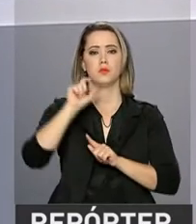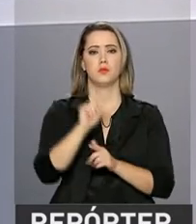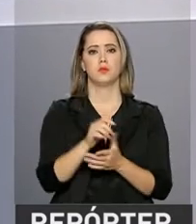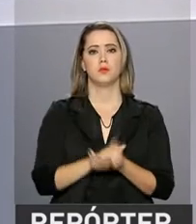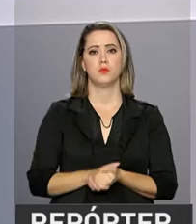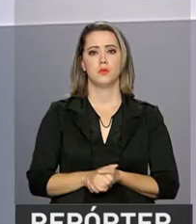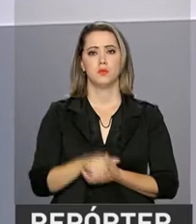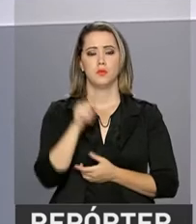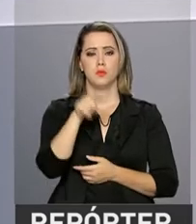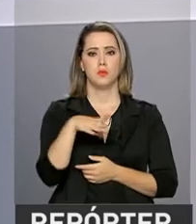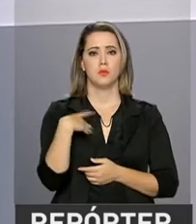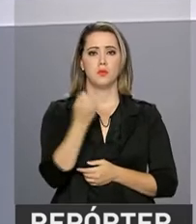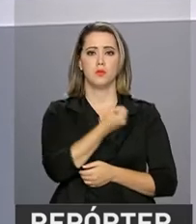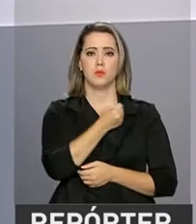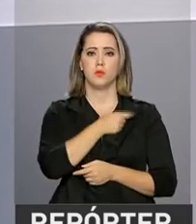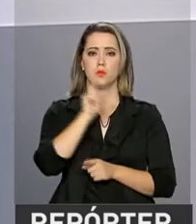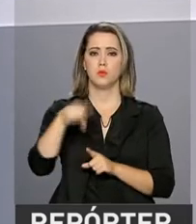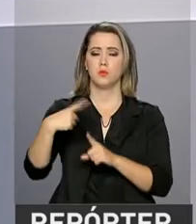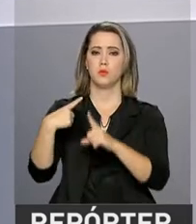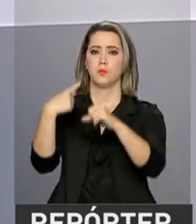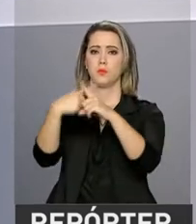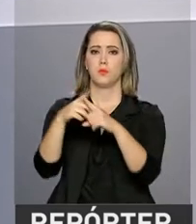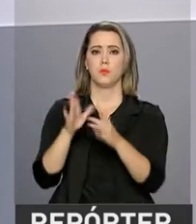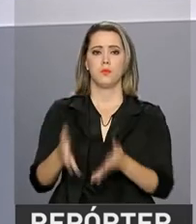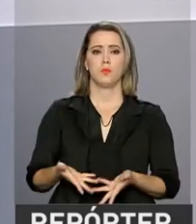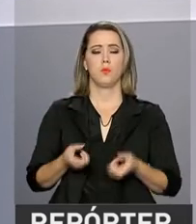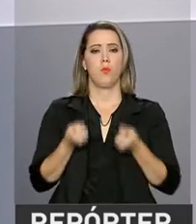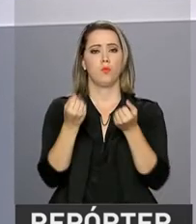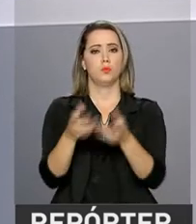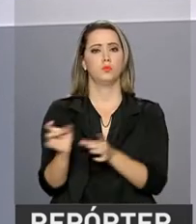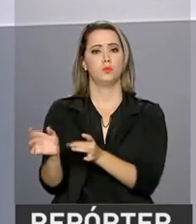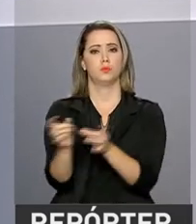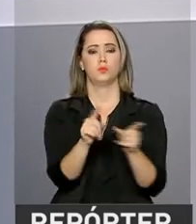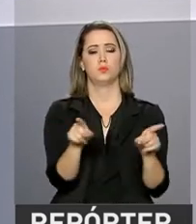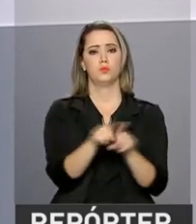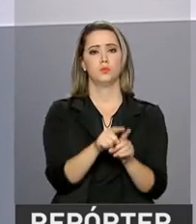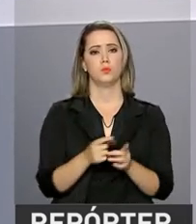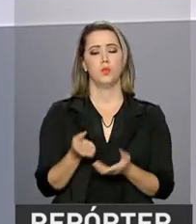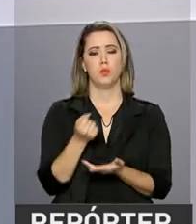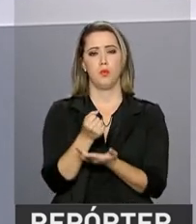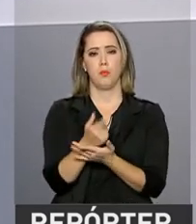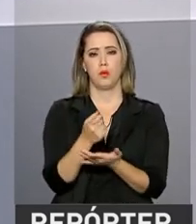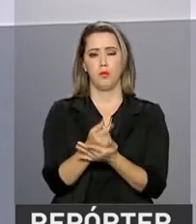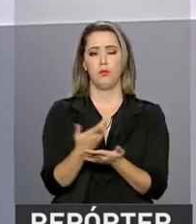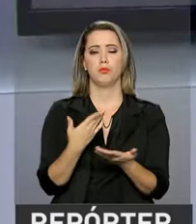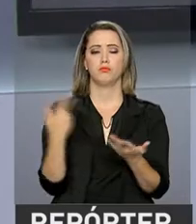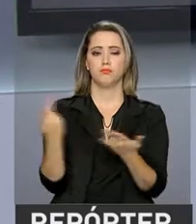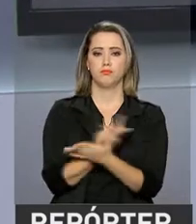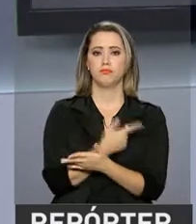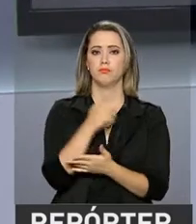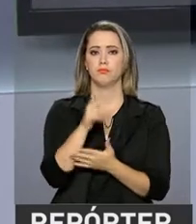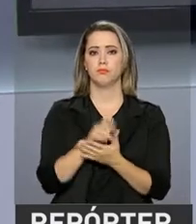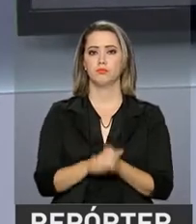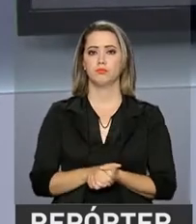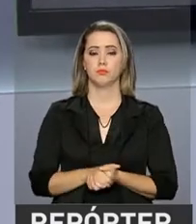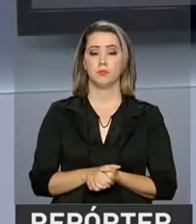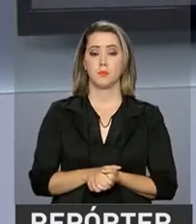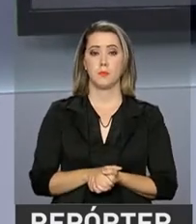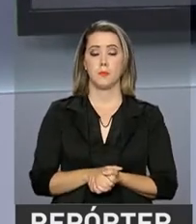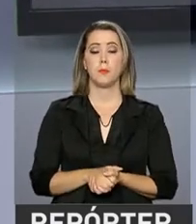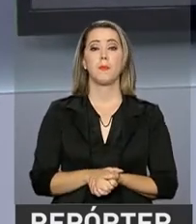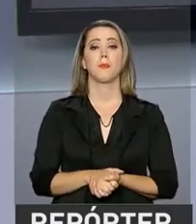os dados positivos são resultado do aumento do volume de exportações e dos preços praticados o